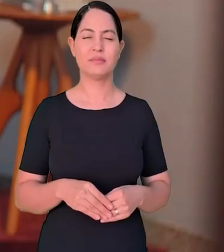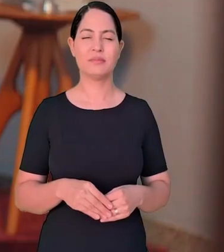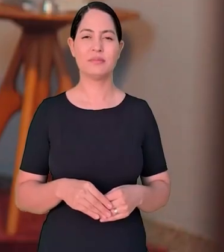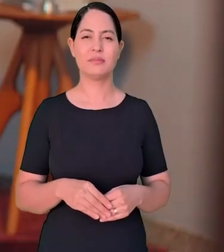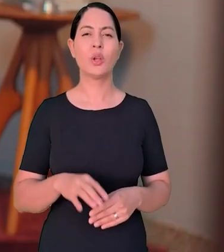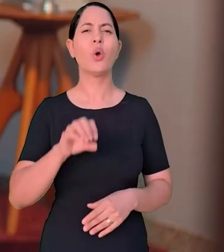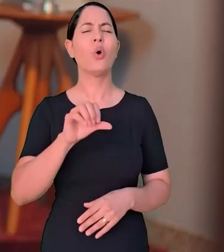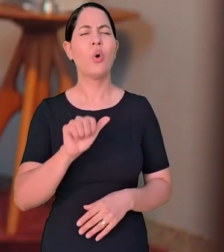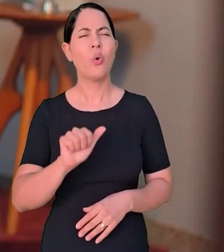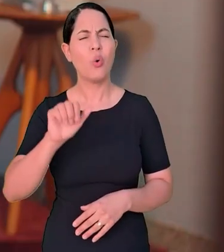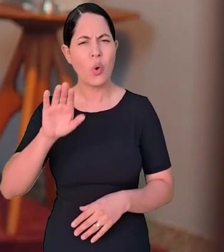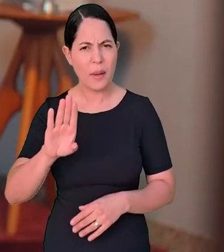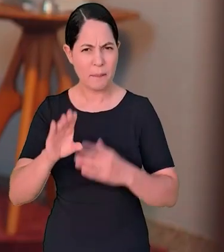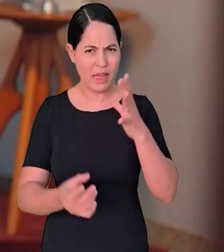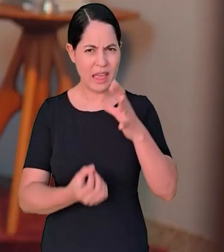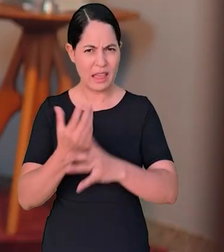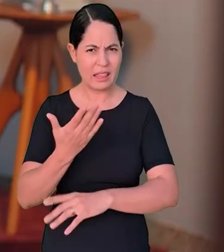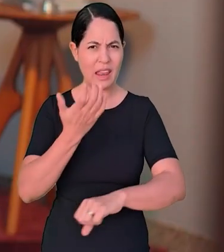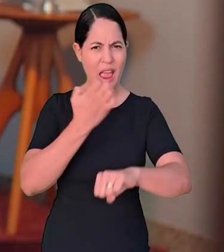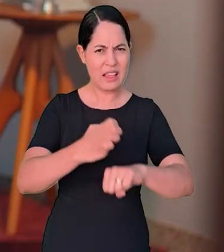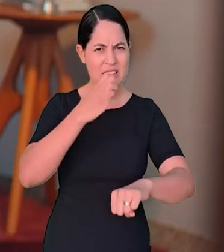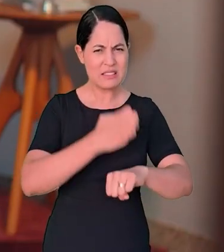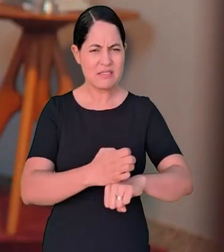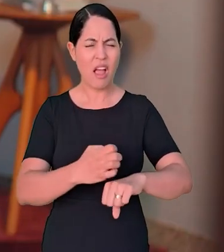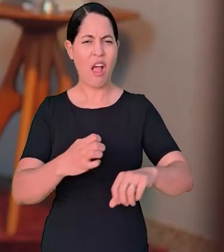A OAB pretende criar mais programas de estágio